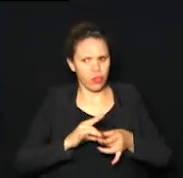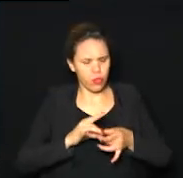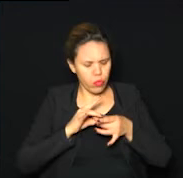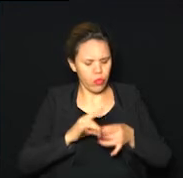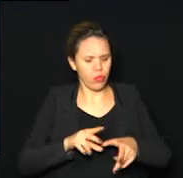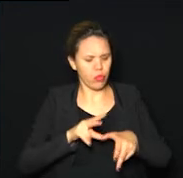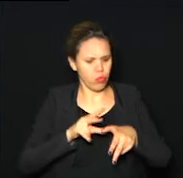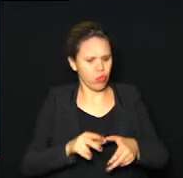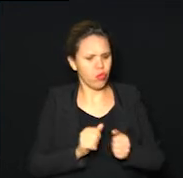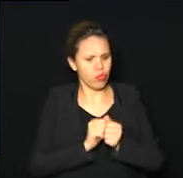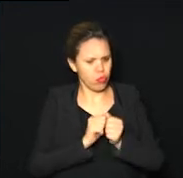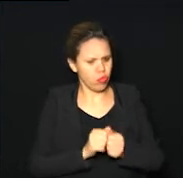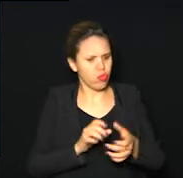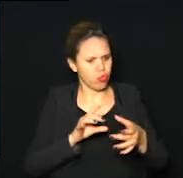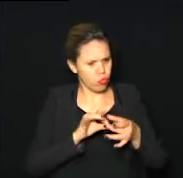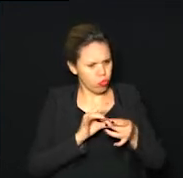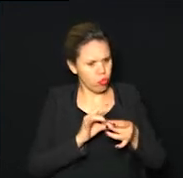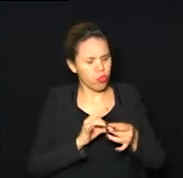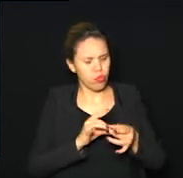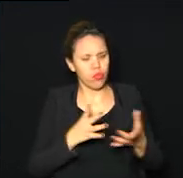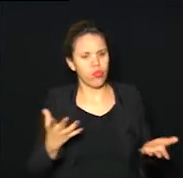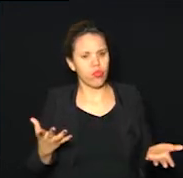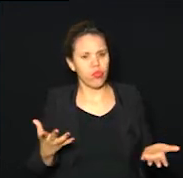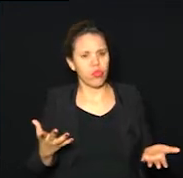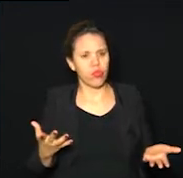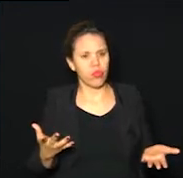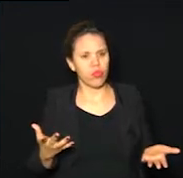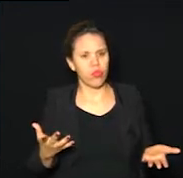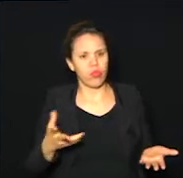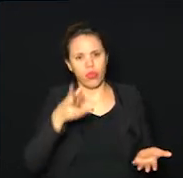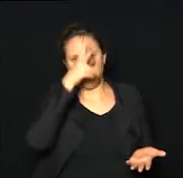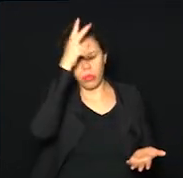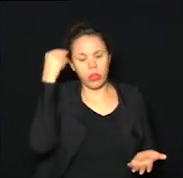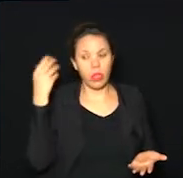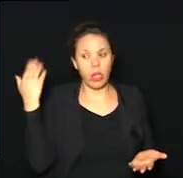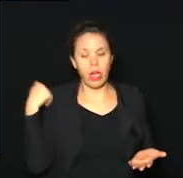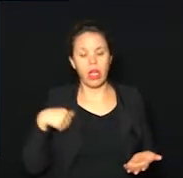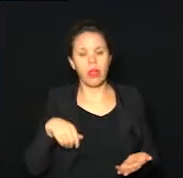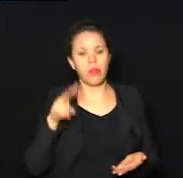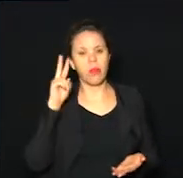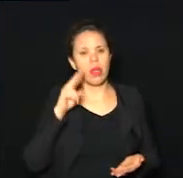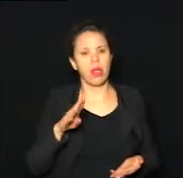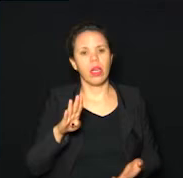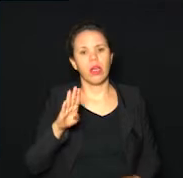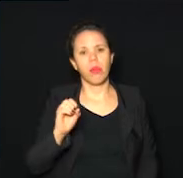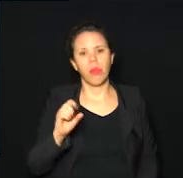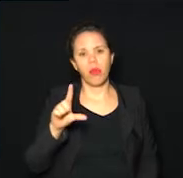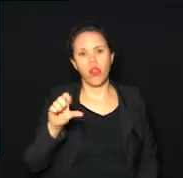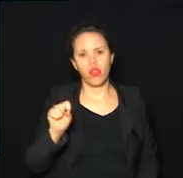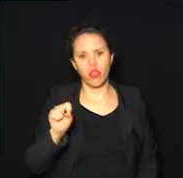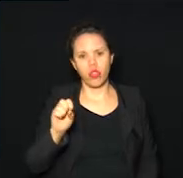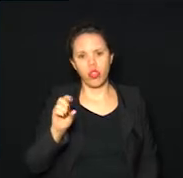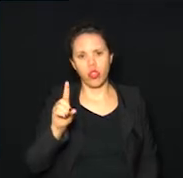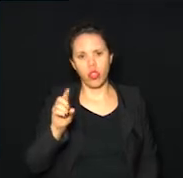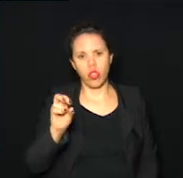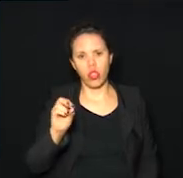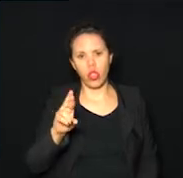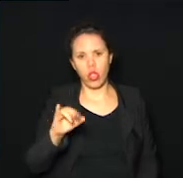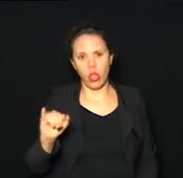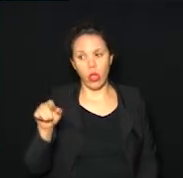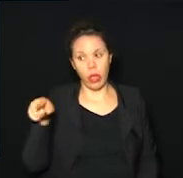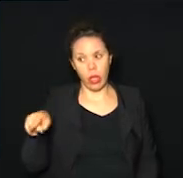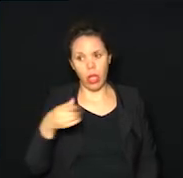da República. Quem não se lembra aqui do Bolsonaro, né? Que era o grande aliado a